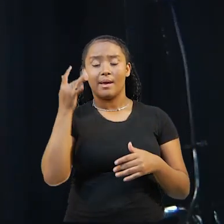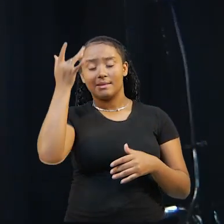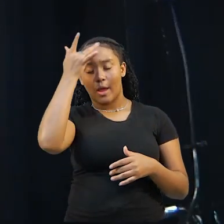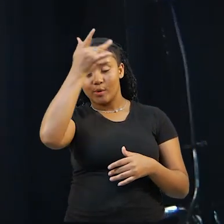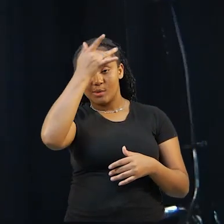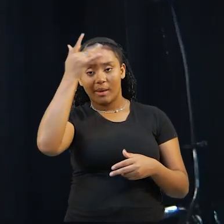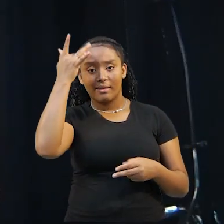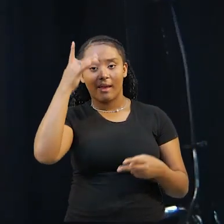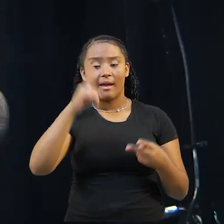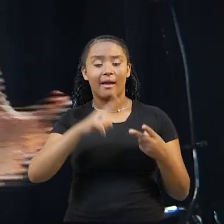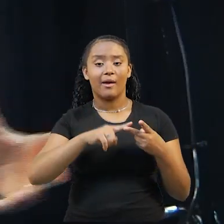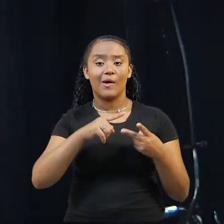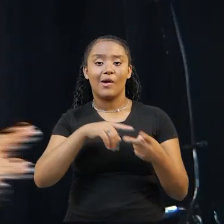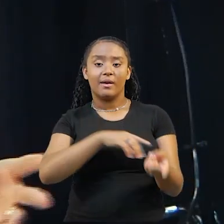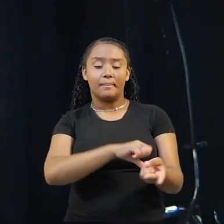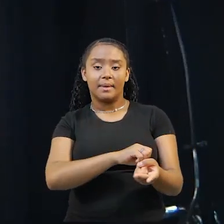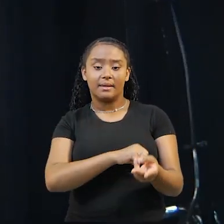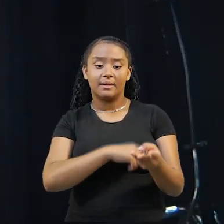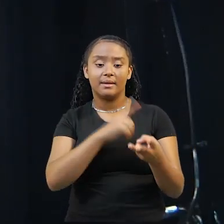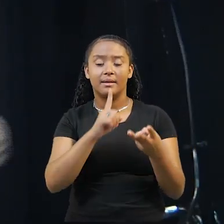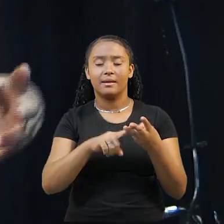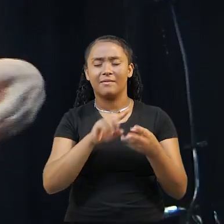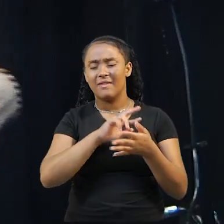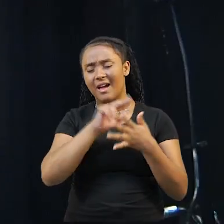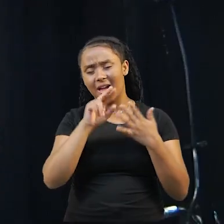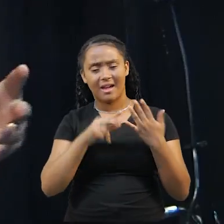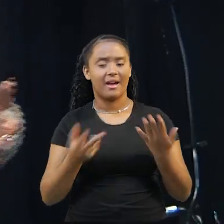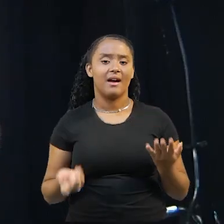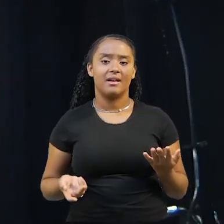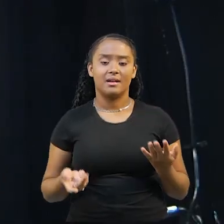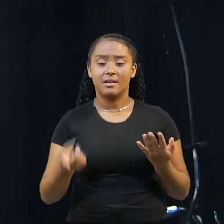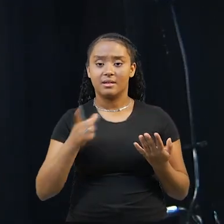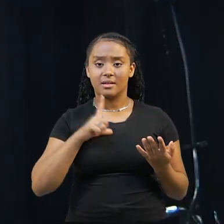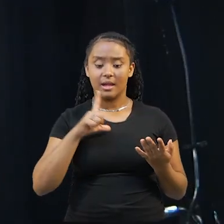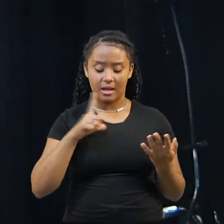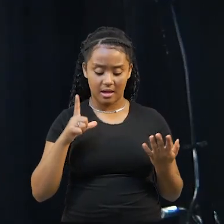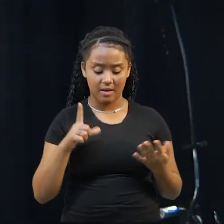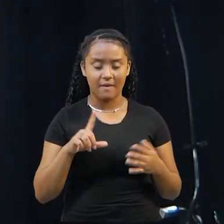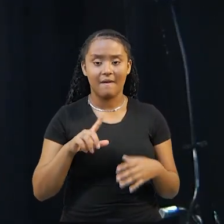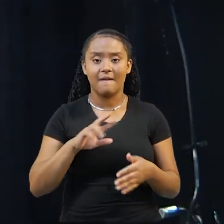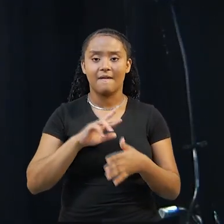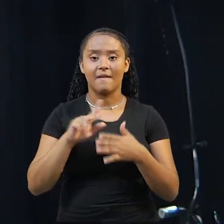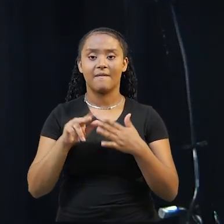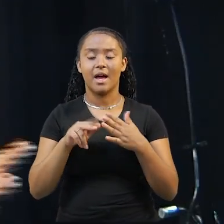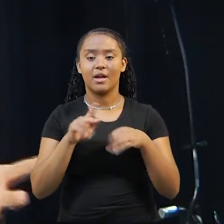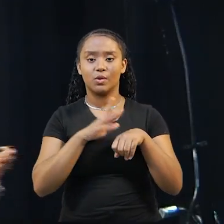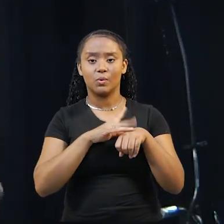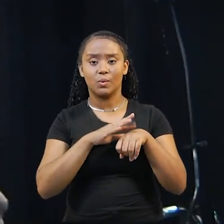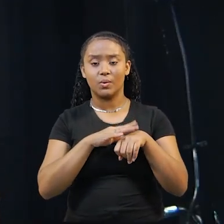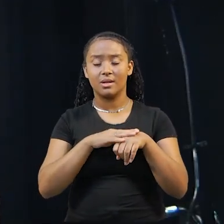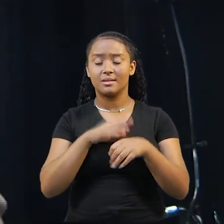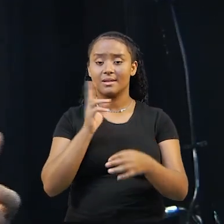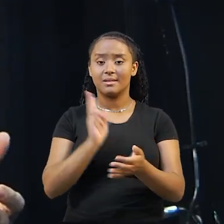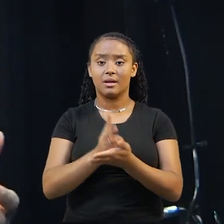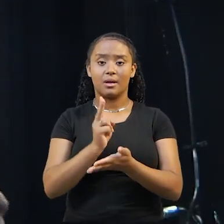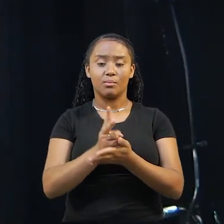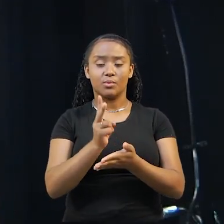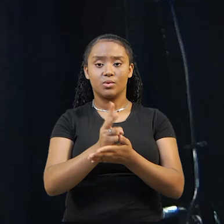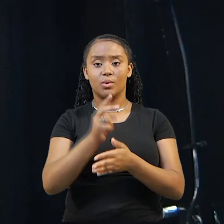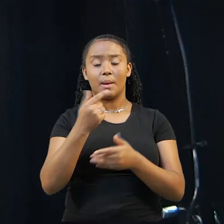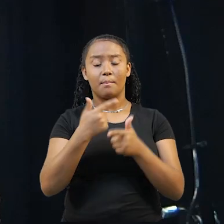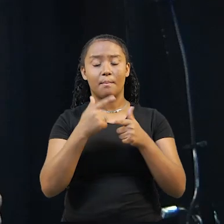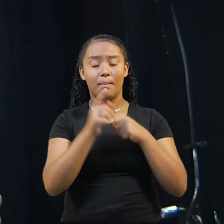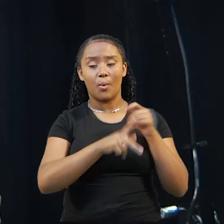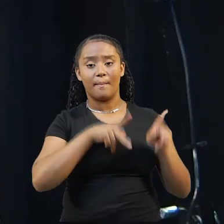tem uma gama aí, diferentes tipos de câncer, a gente tem uma gama de doenças que são as mais prevalentes na